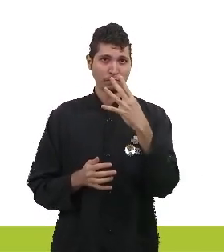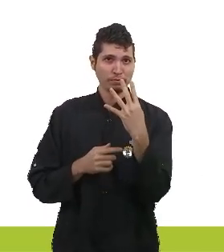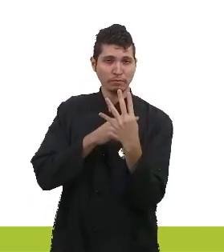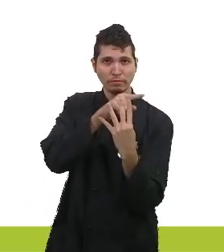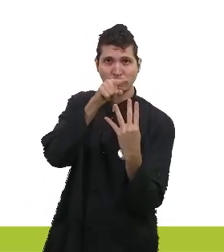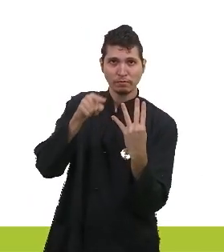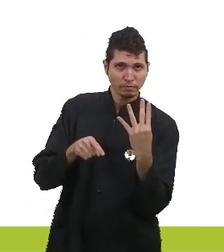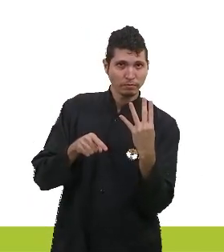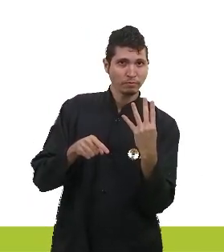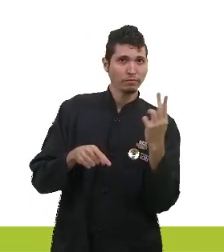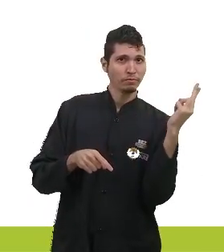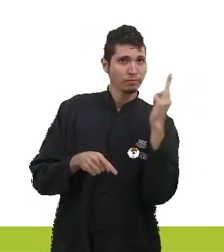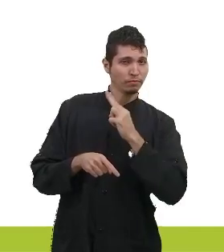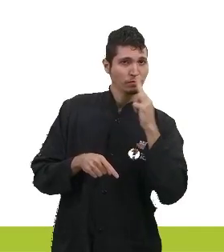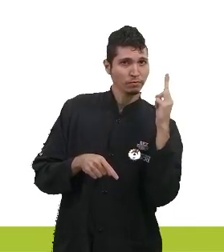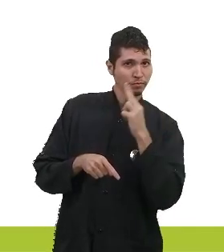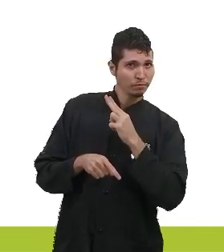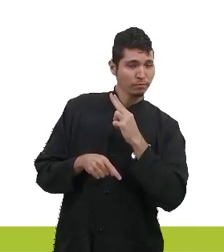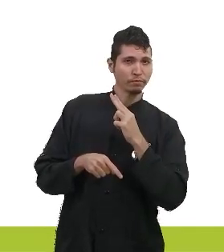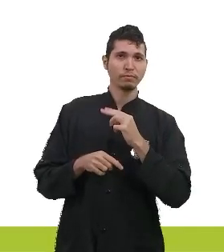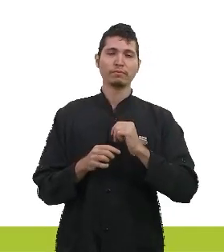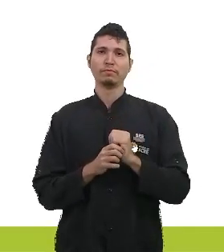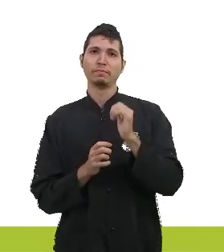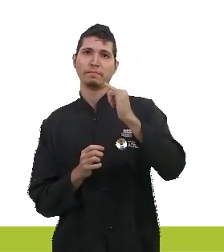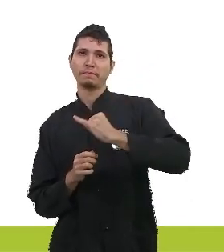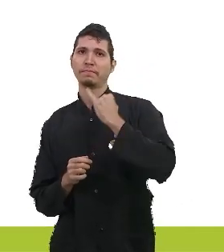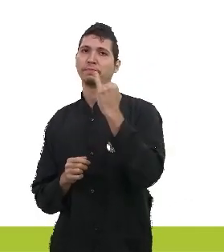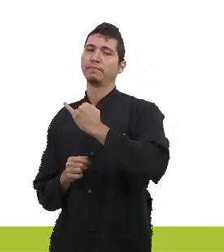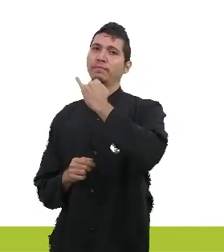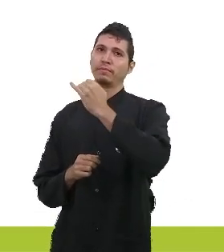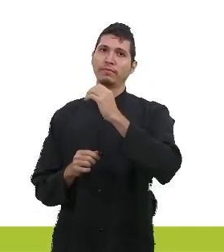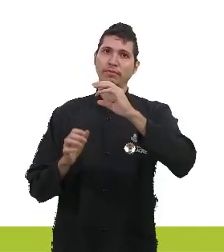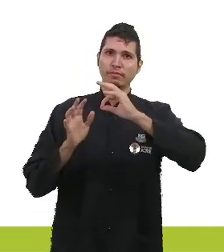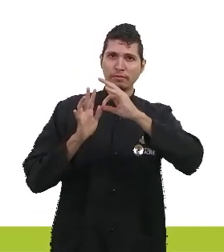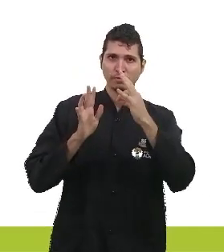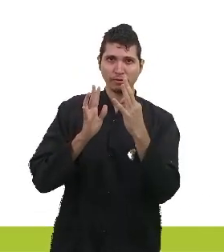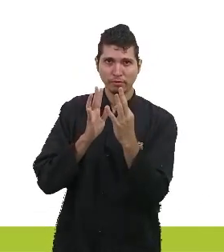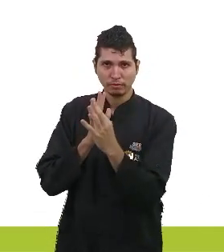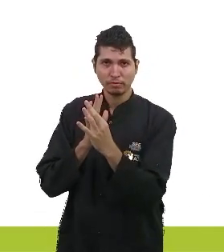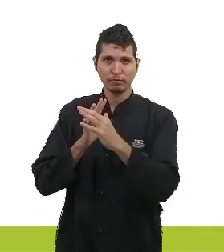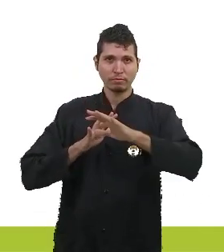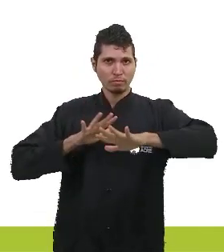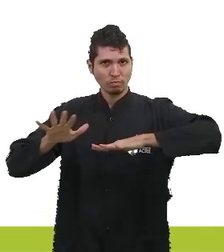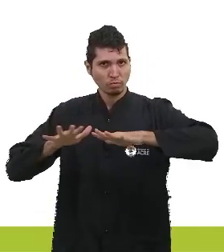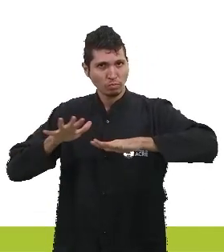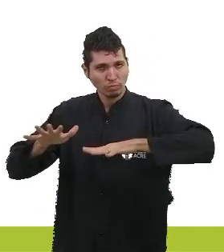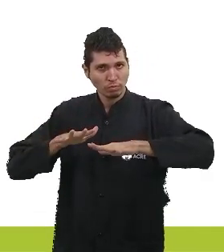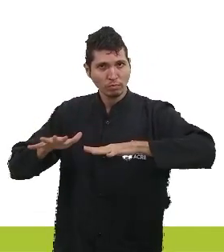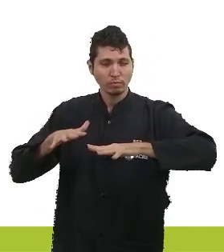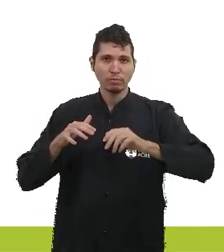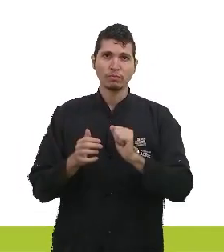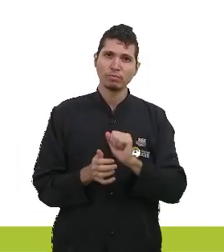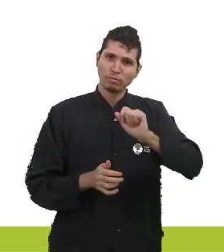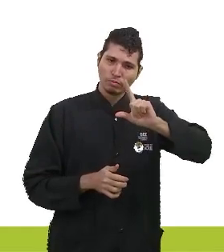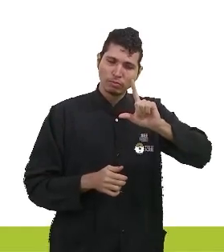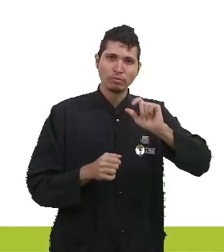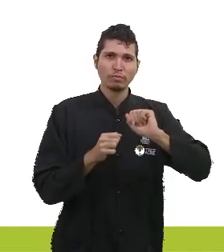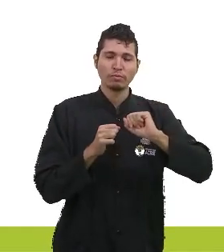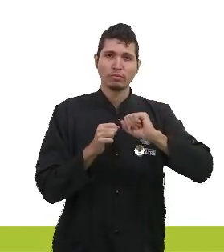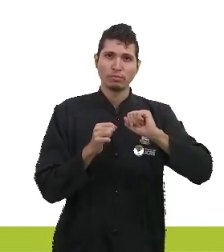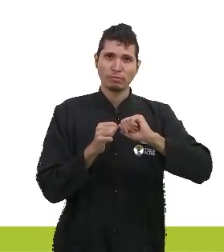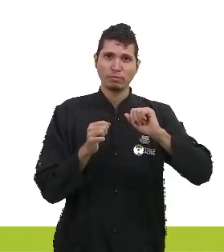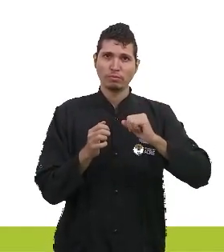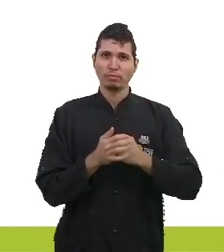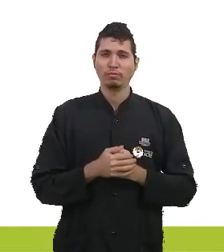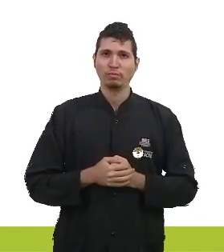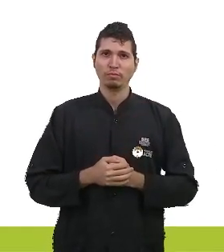na sua urgência e importância, permitindo que você priorize efetivamente suas atividades e aumente sua produtividade.